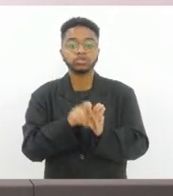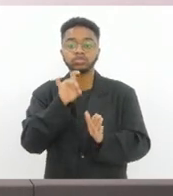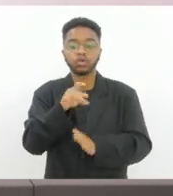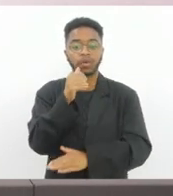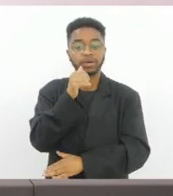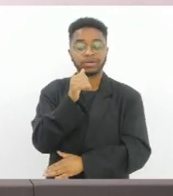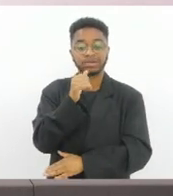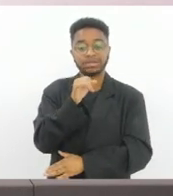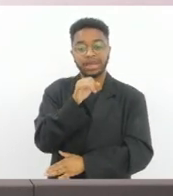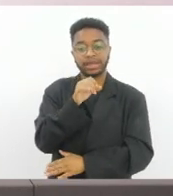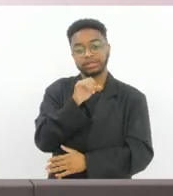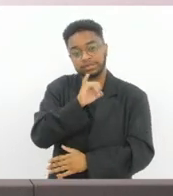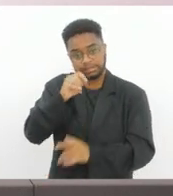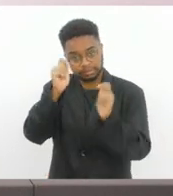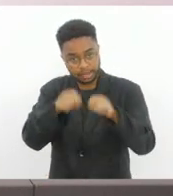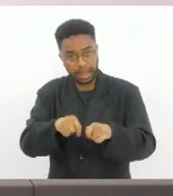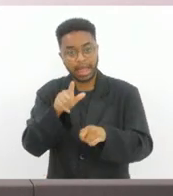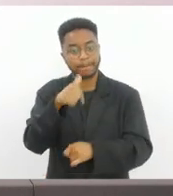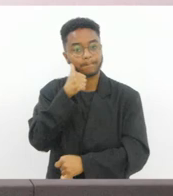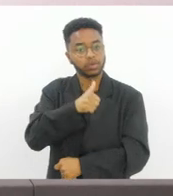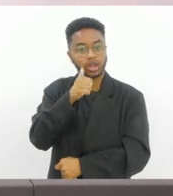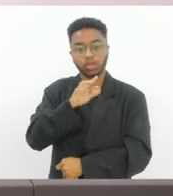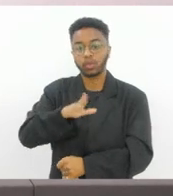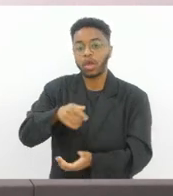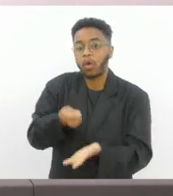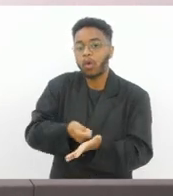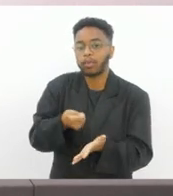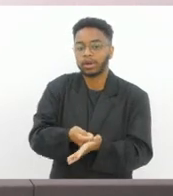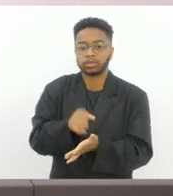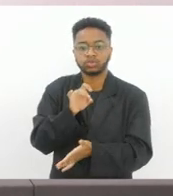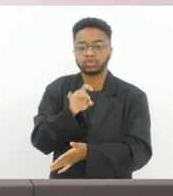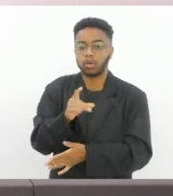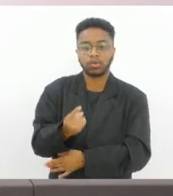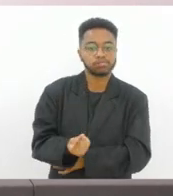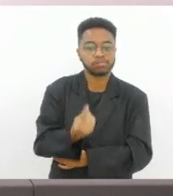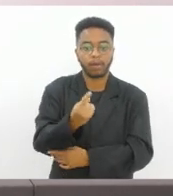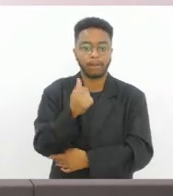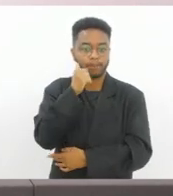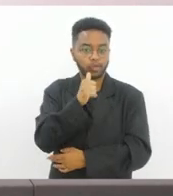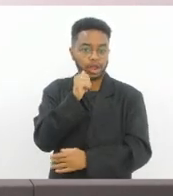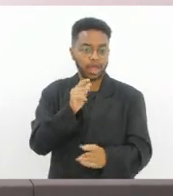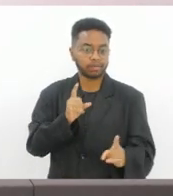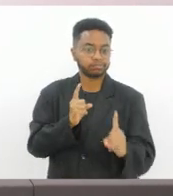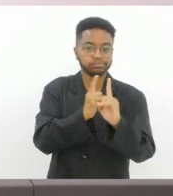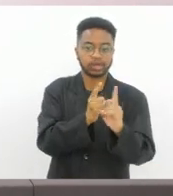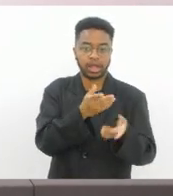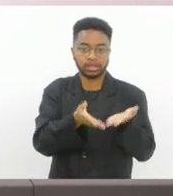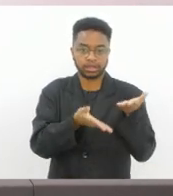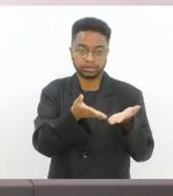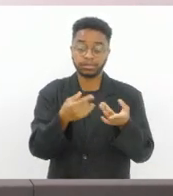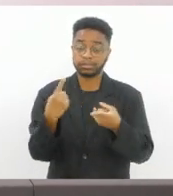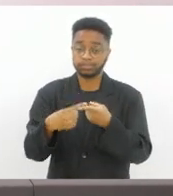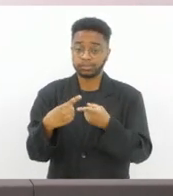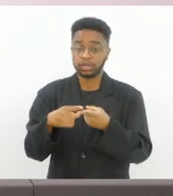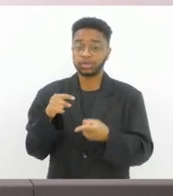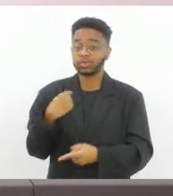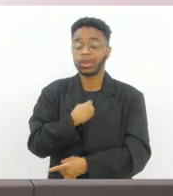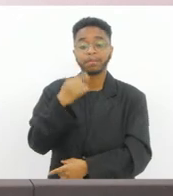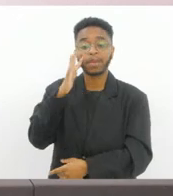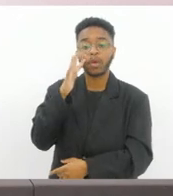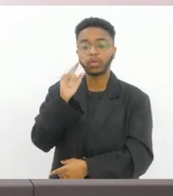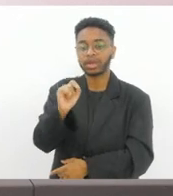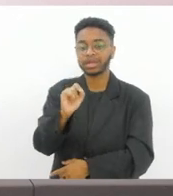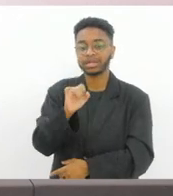que possível, não é obrigatório que seja uma mulher, ainda mais quando esperamos de um profissional homem